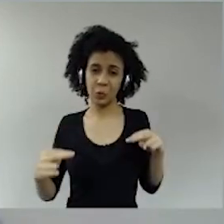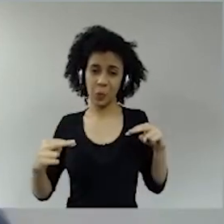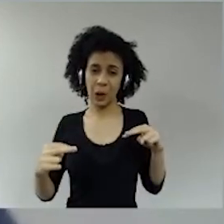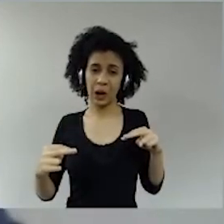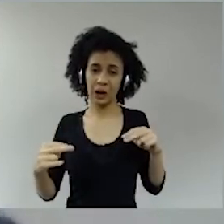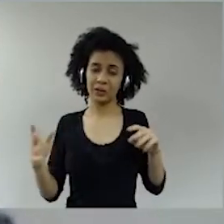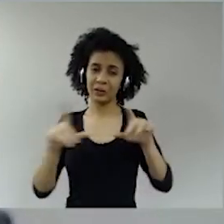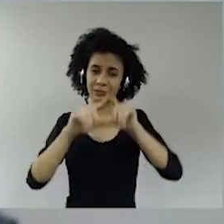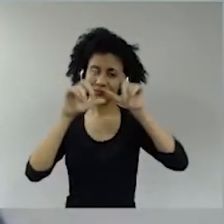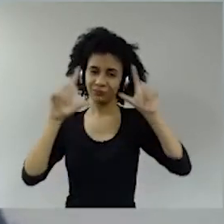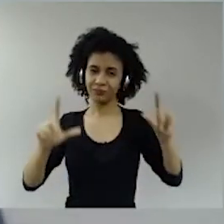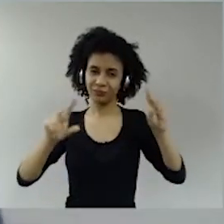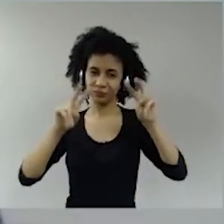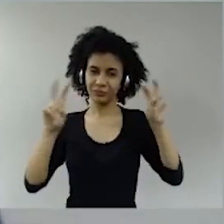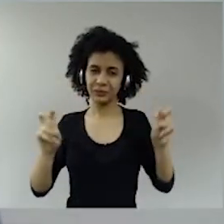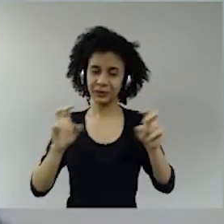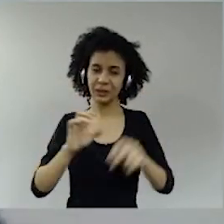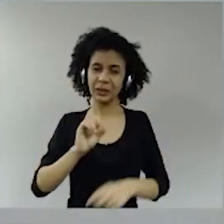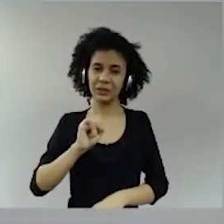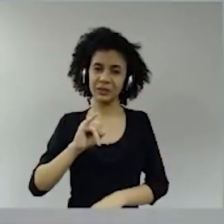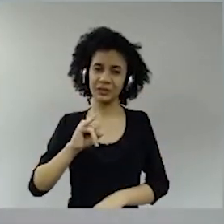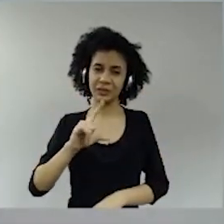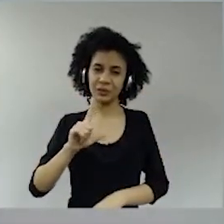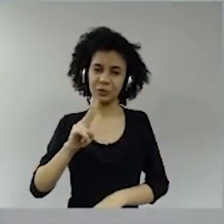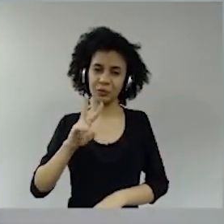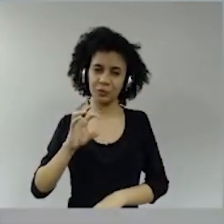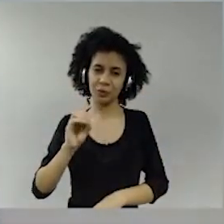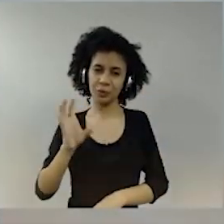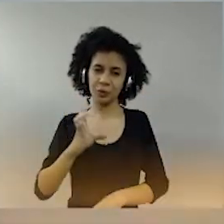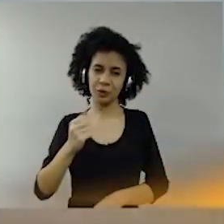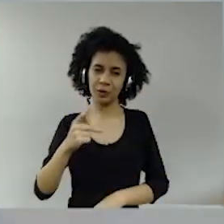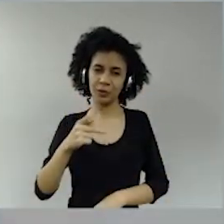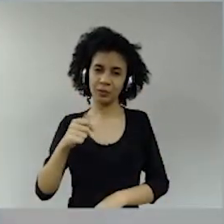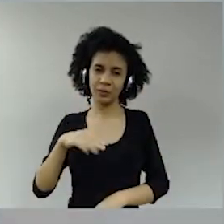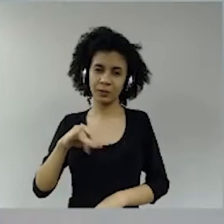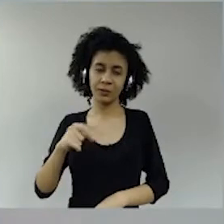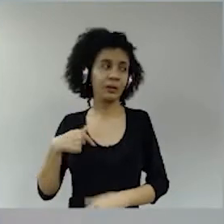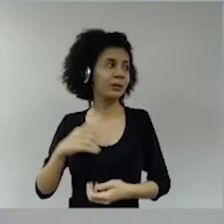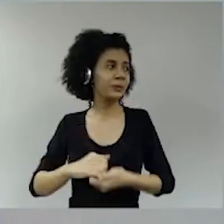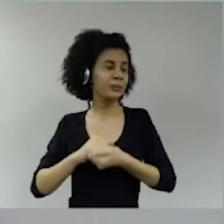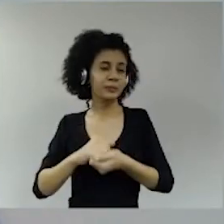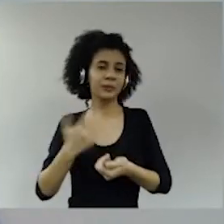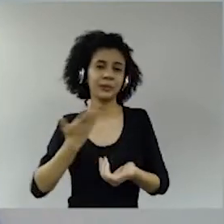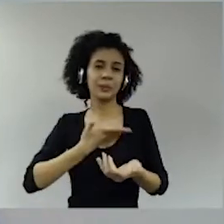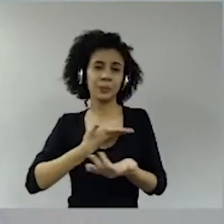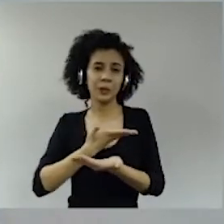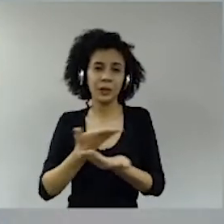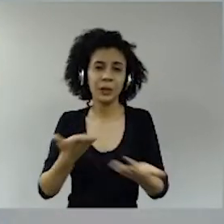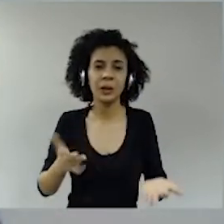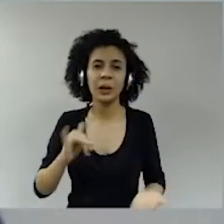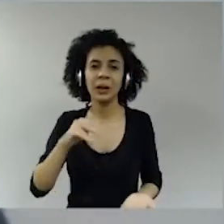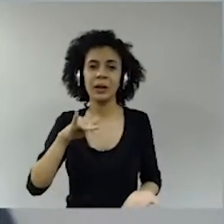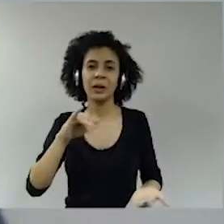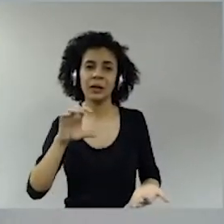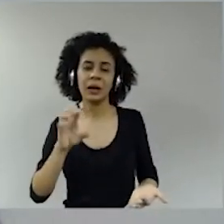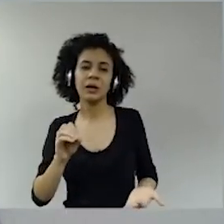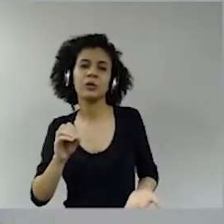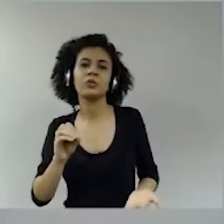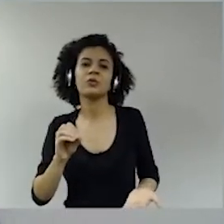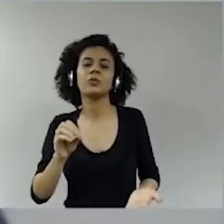nesse painel Silvio Capanema, fazer um cumprimento aos meus colegas Inácio Kraus e